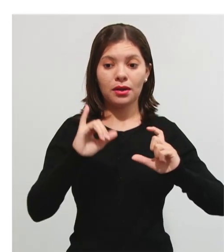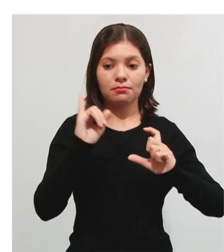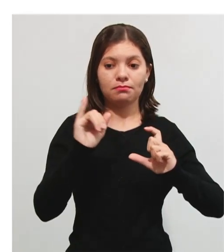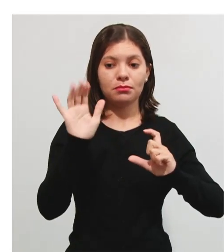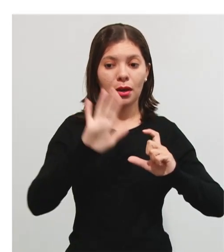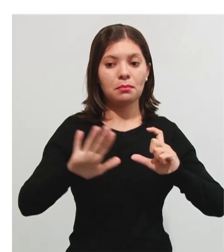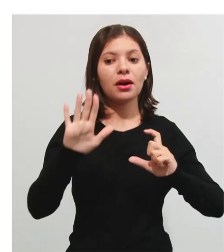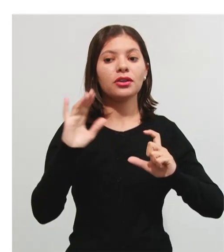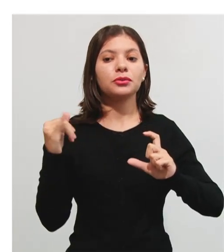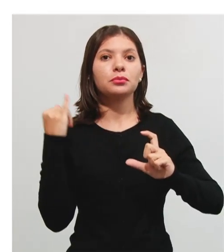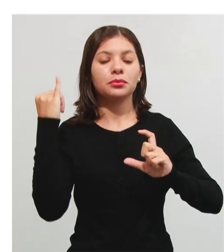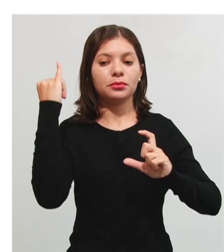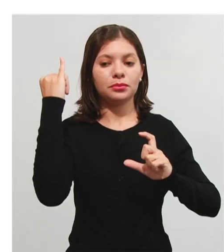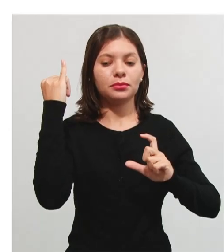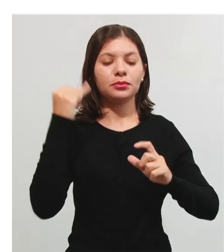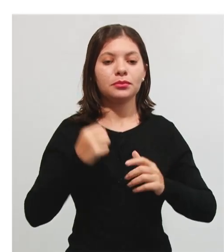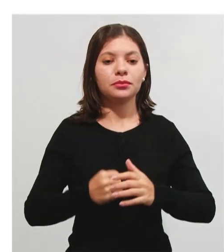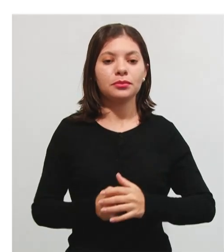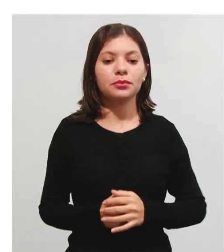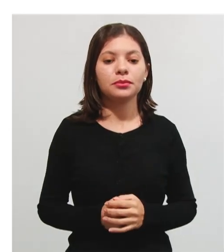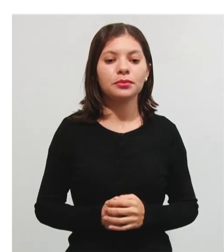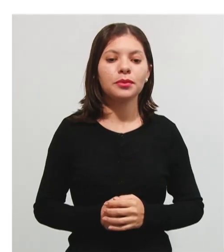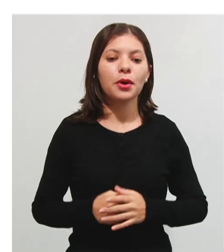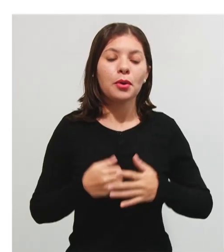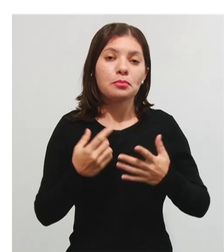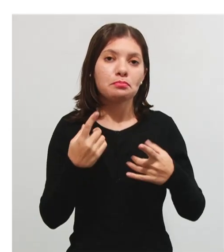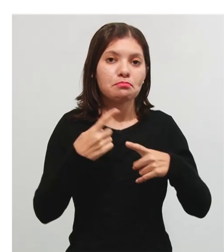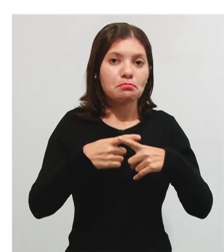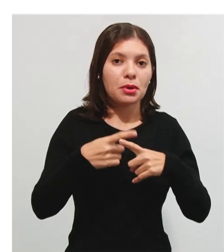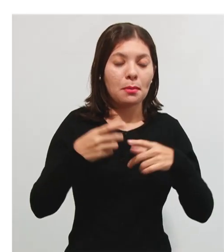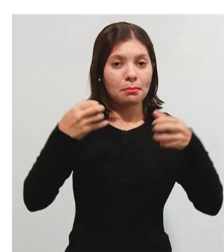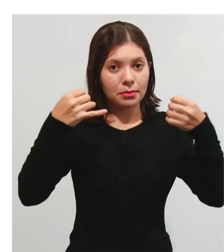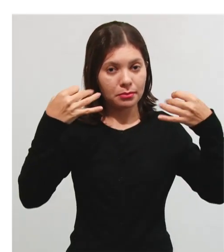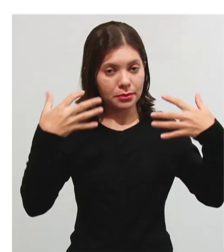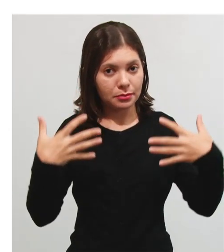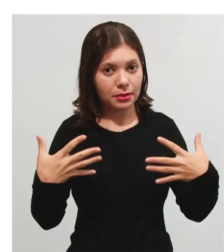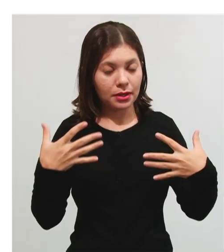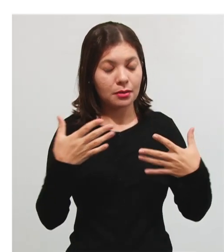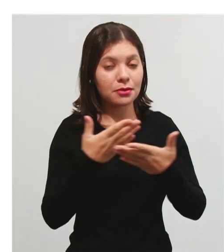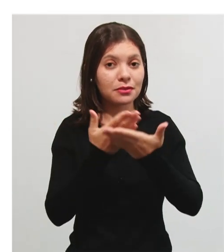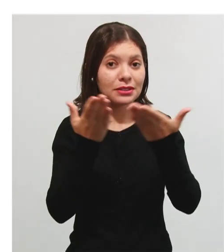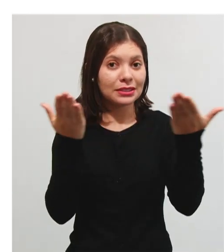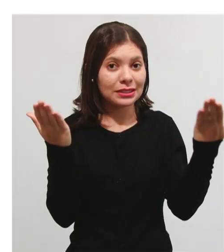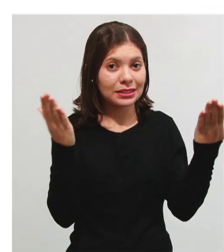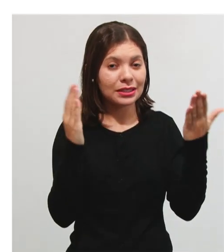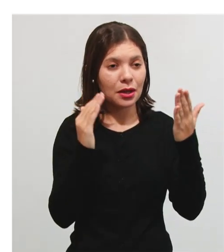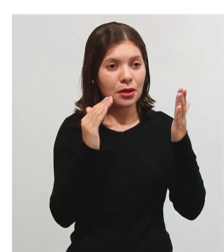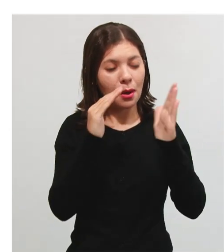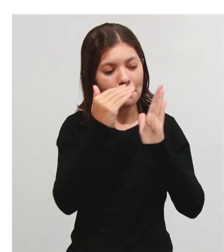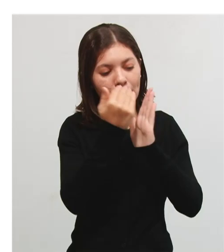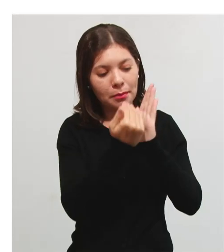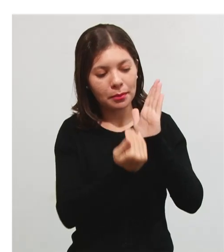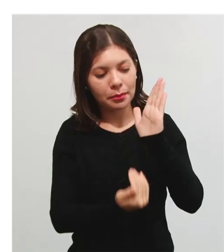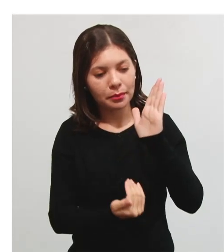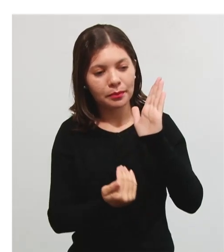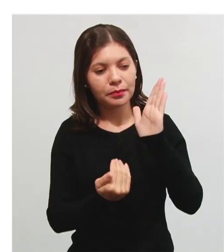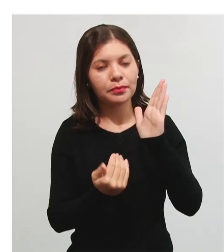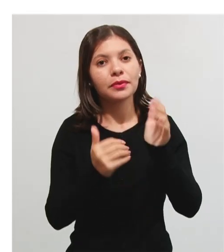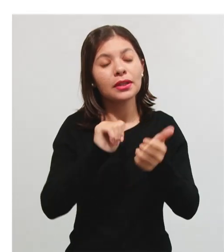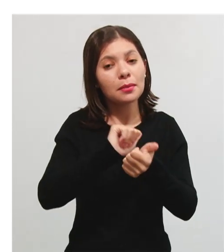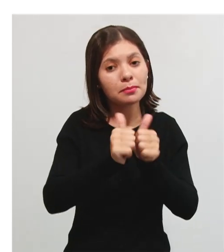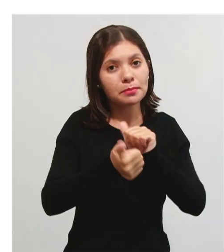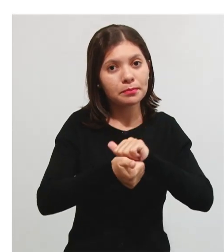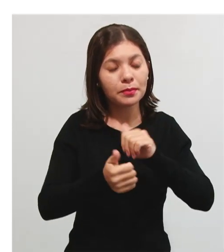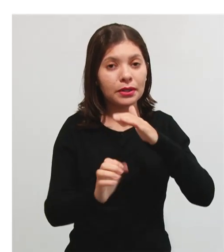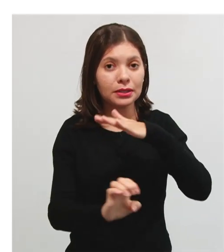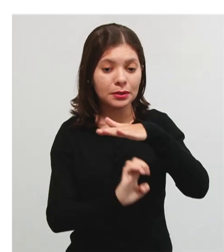aqui produzidas nessa plataforma para exemplificar que há um processo de adaptação, né? As empresas hoje em dia, para elas